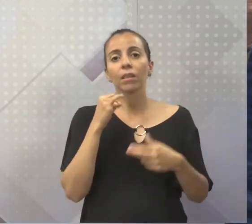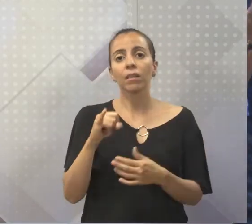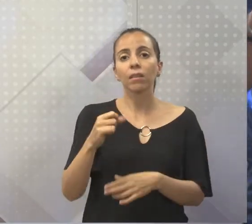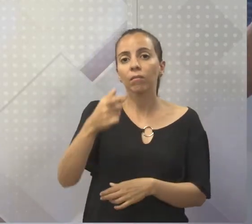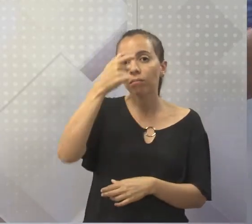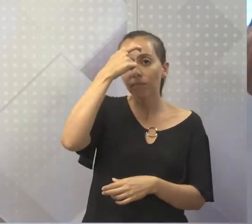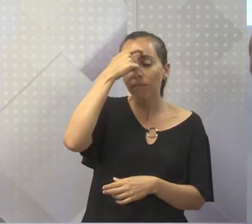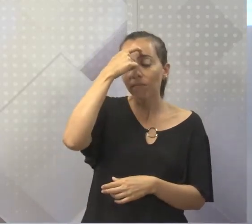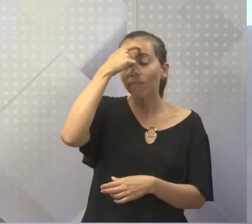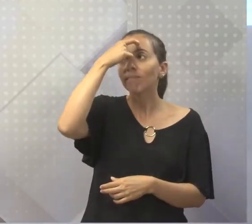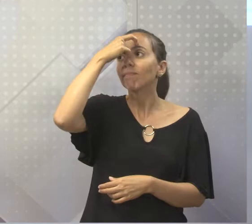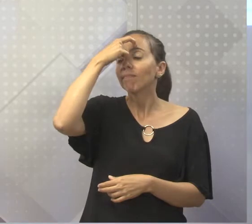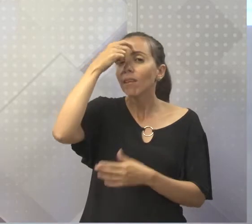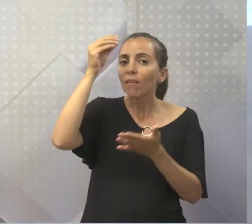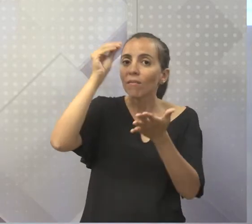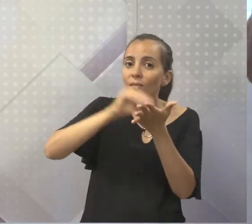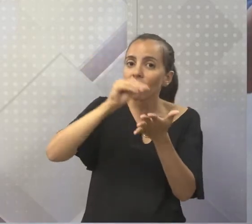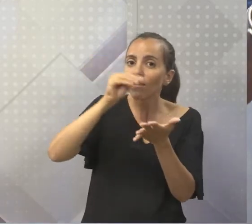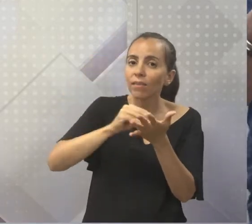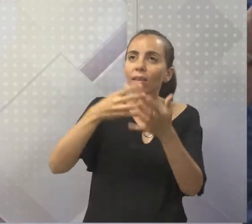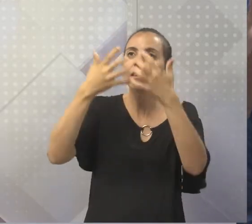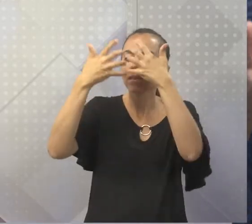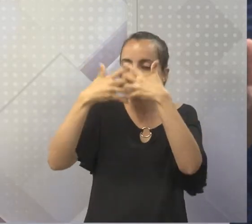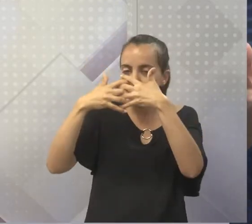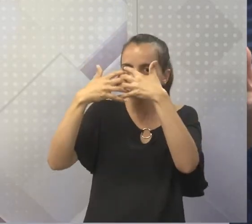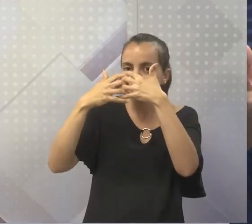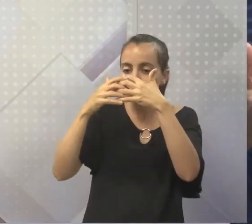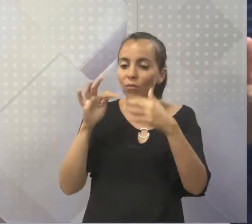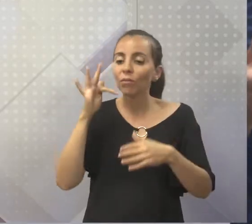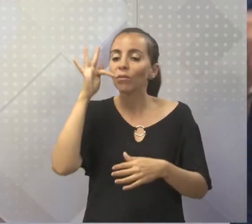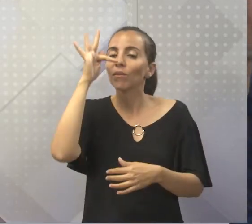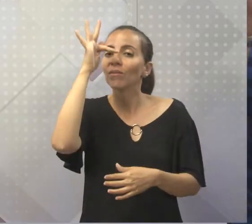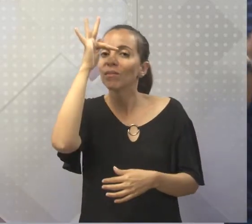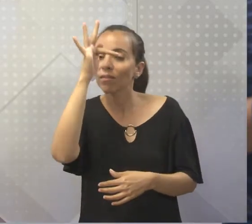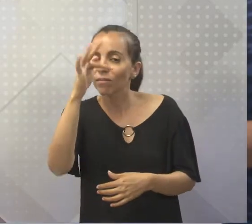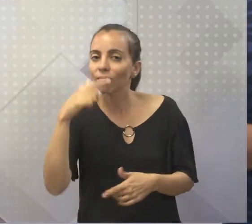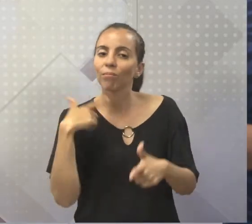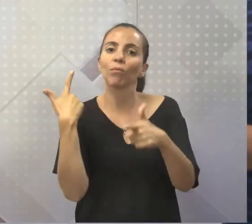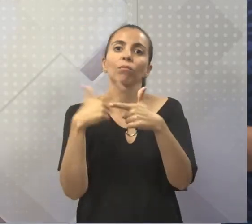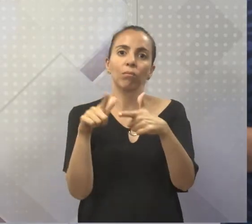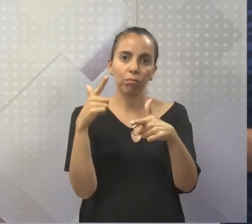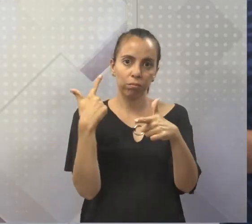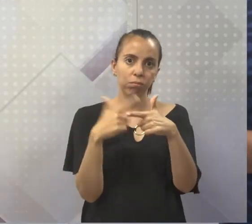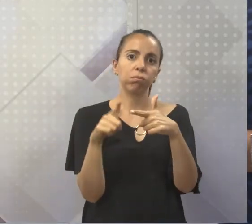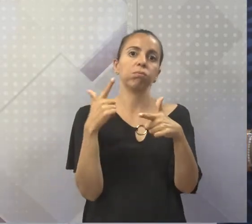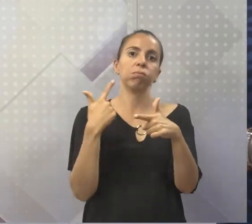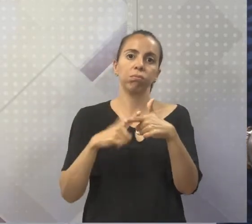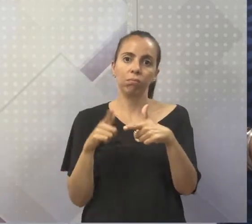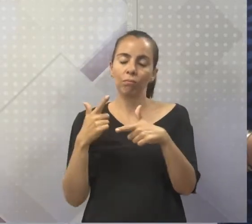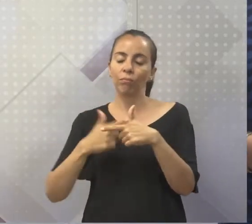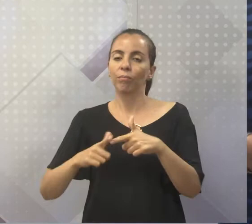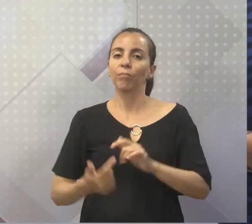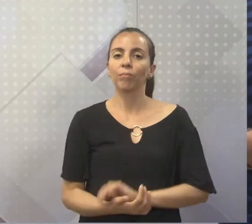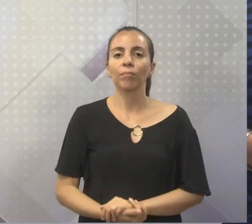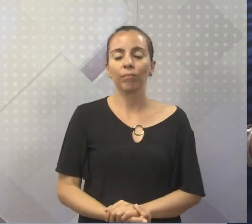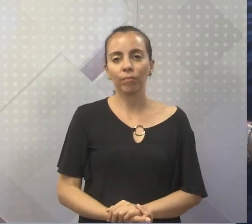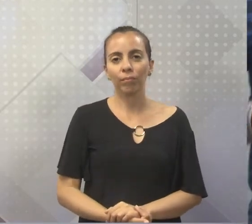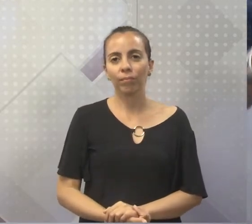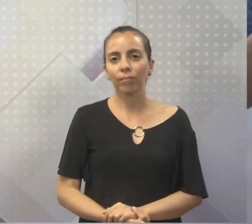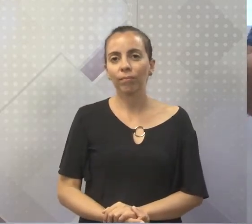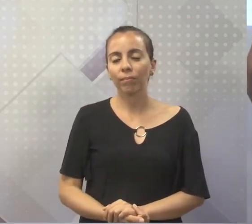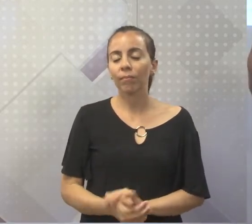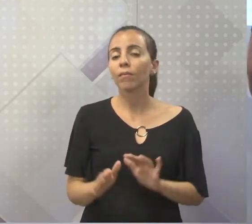consciência estabelecida um dia a conta chega e não demora muito não tá não demora muito não